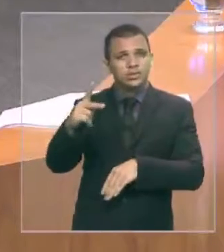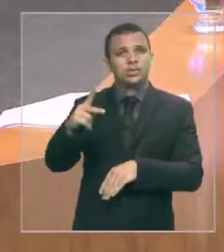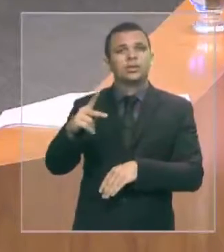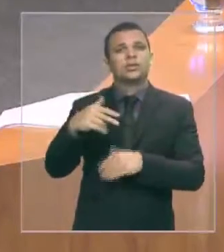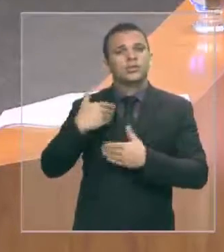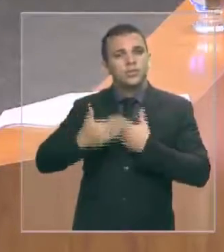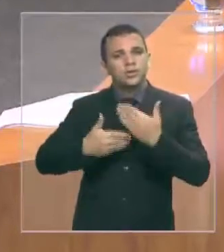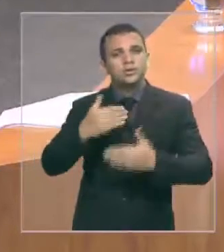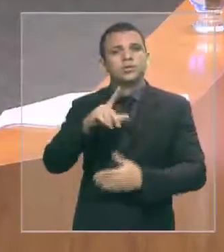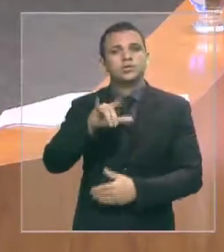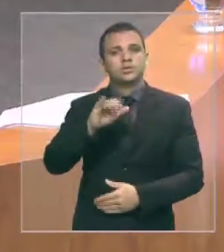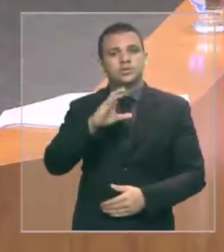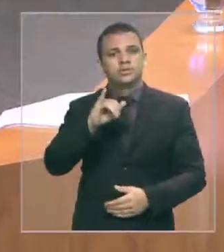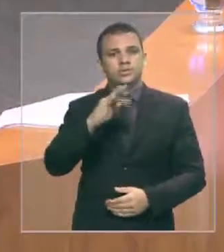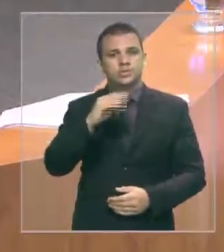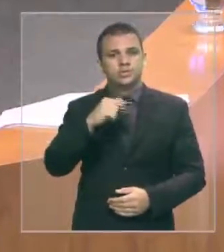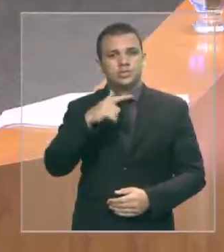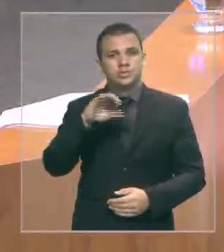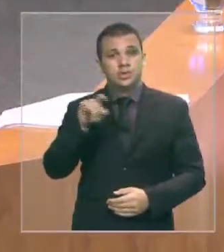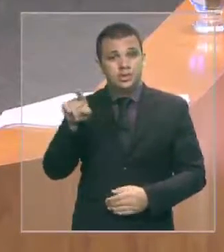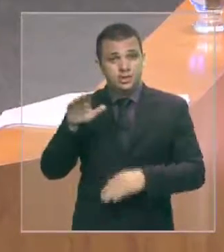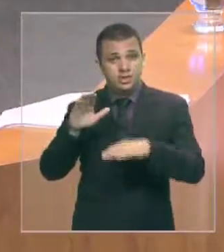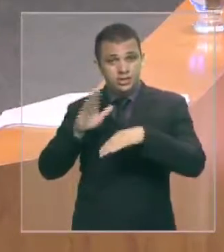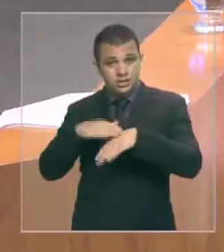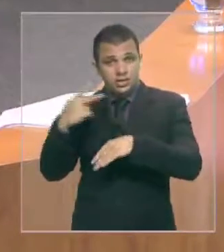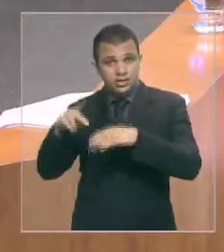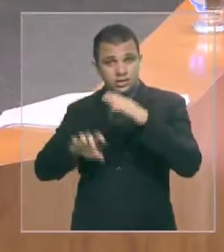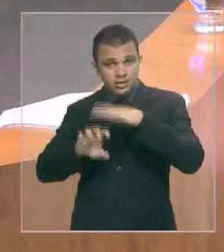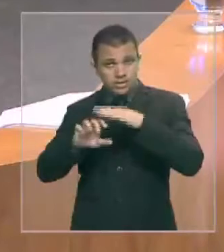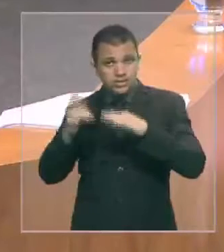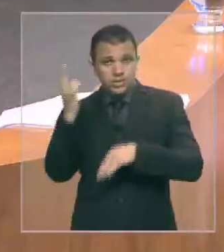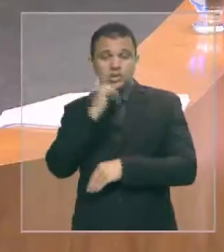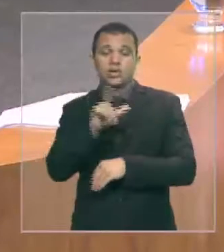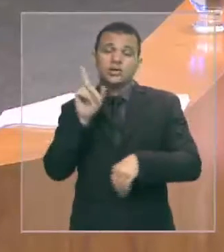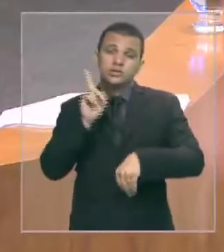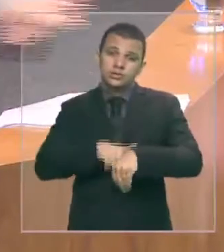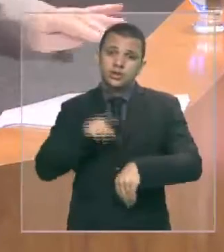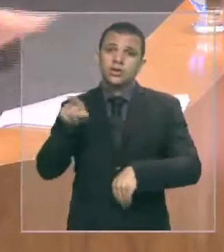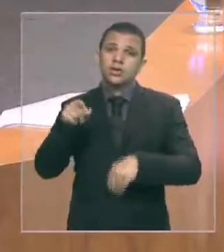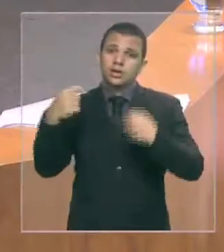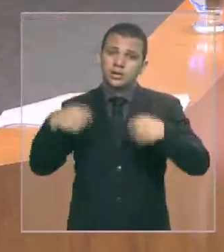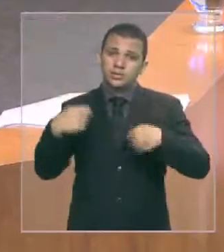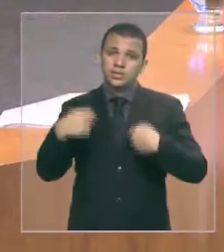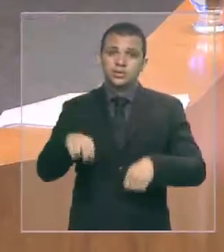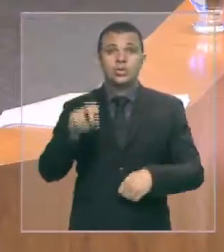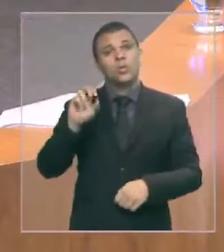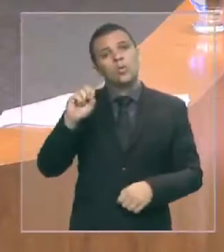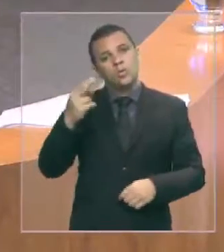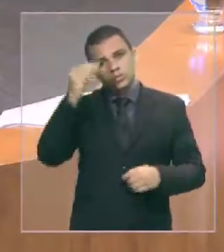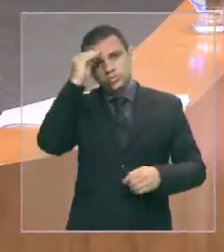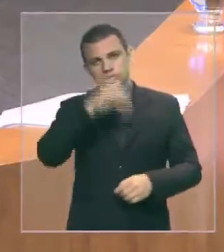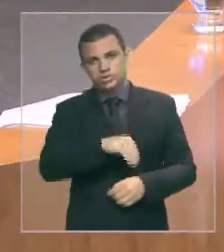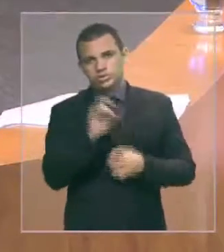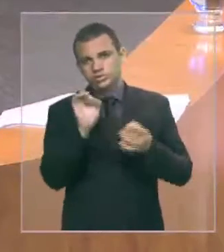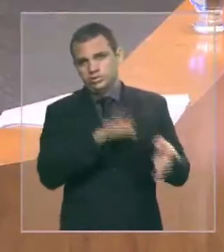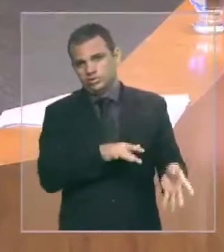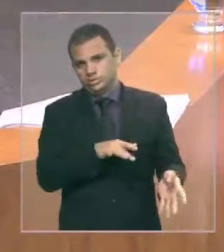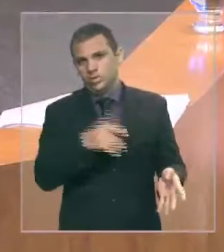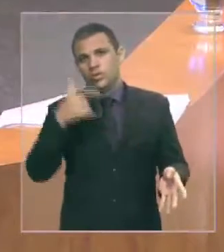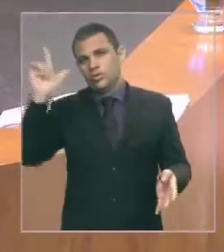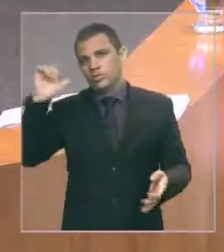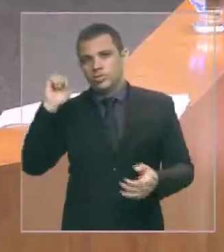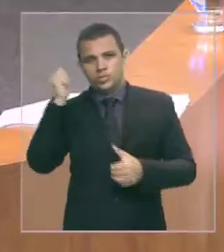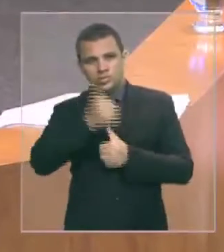processo licitatório. A empresa ganhou, ela imediatamente, ou ela sai, e dá lugar para outro